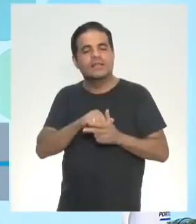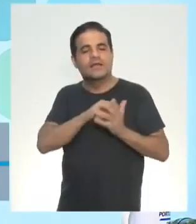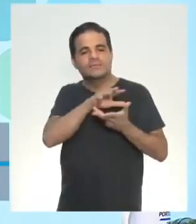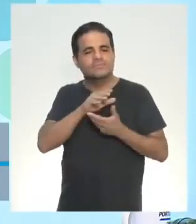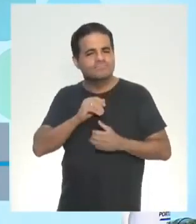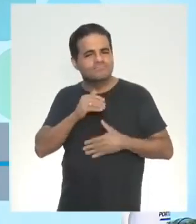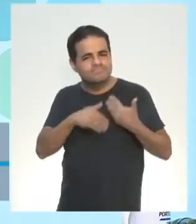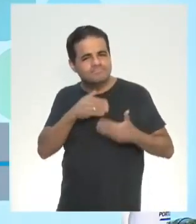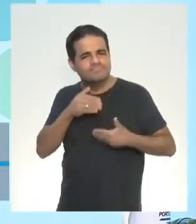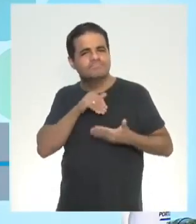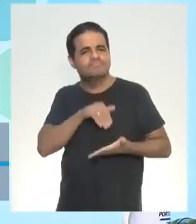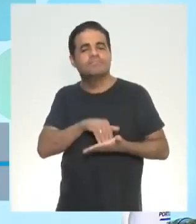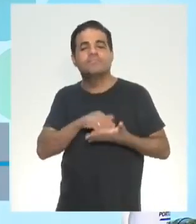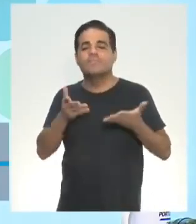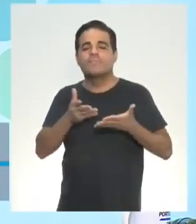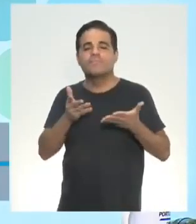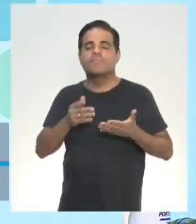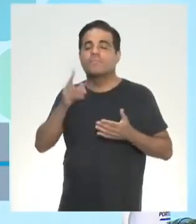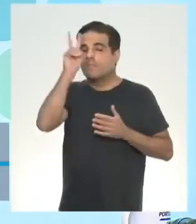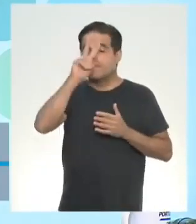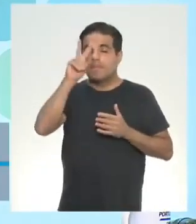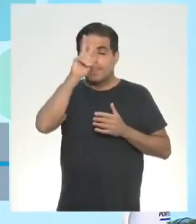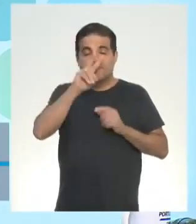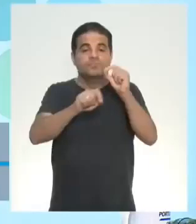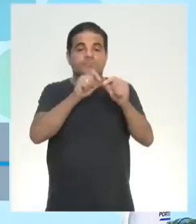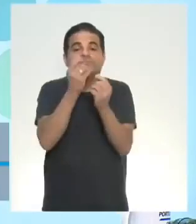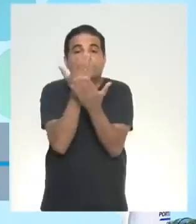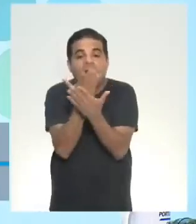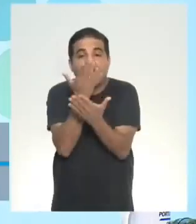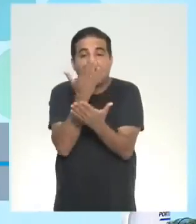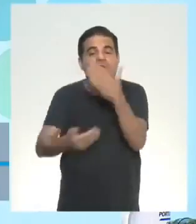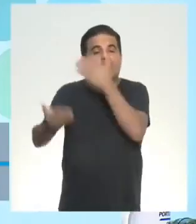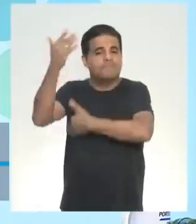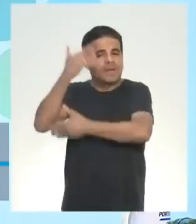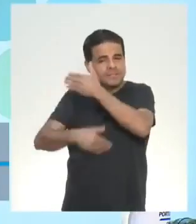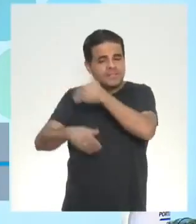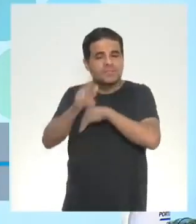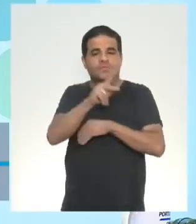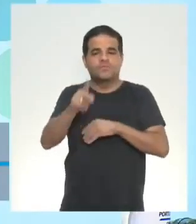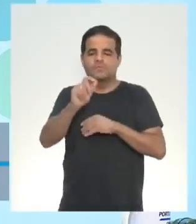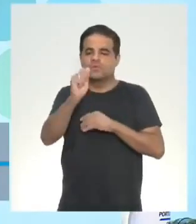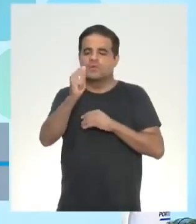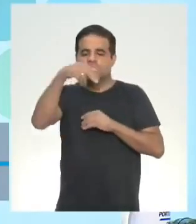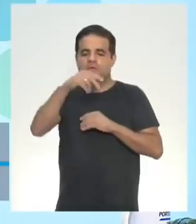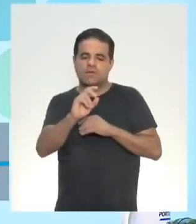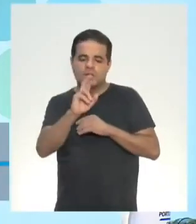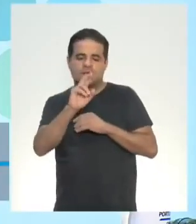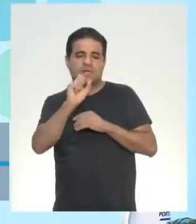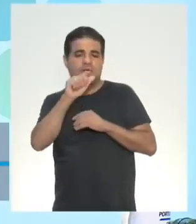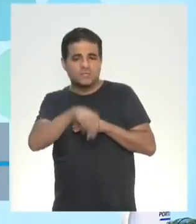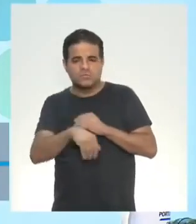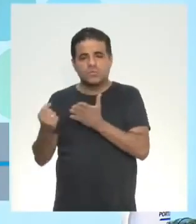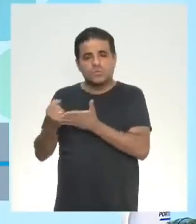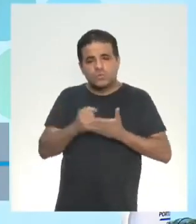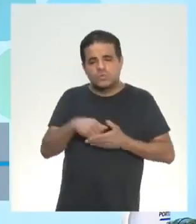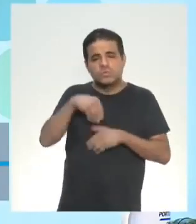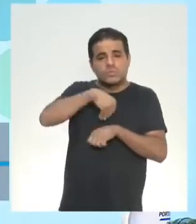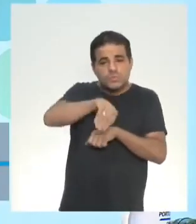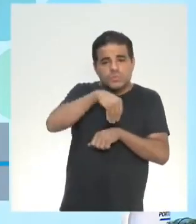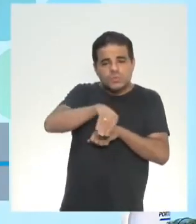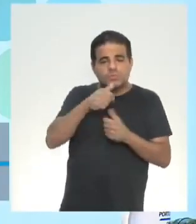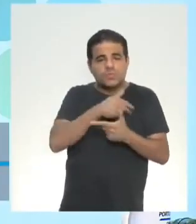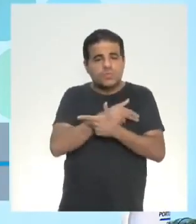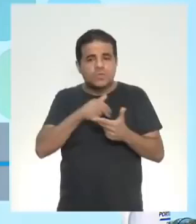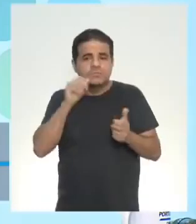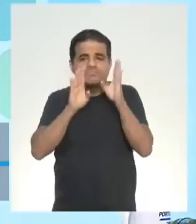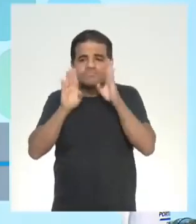sem problema algum. Agora, vamos lembrar um pouquinho da aula passada, O professor Anderson trouxe contribuições para a gente, foi muito